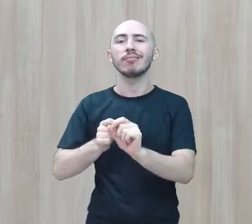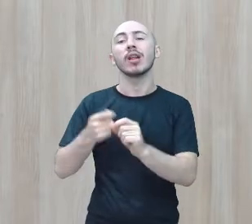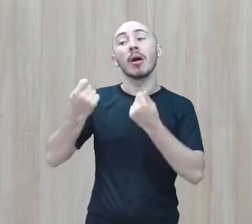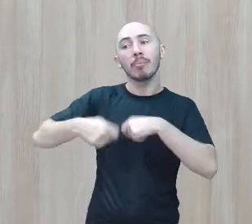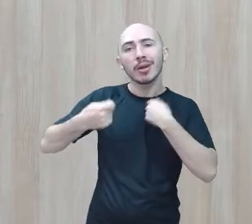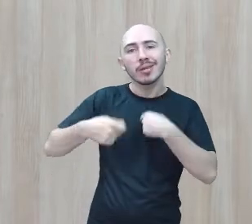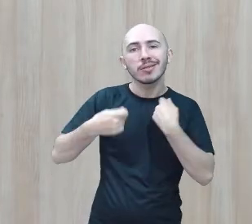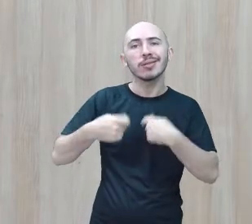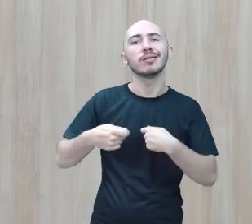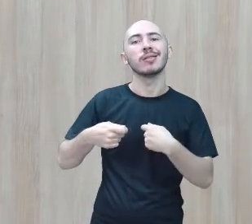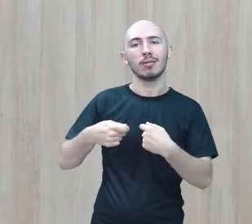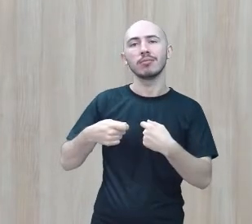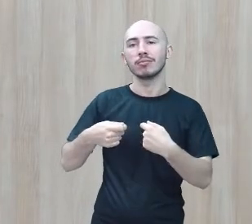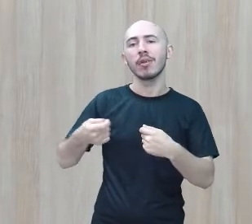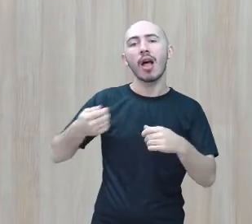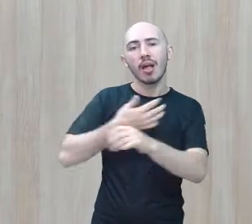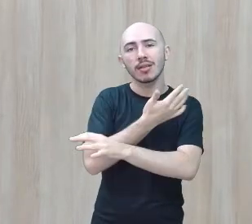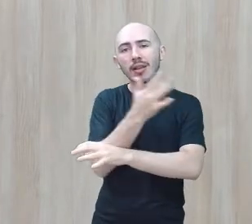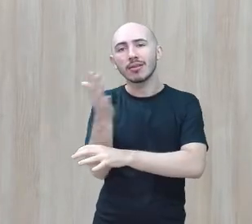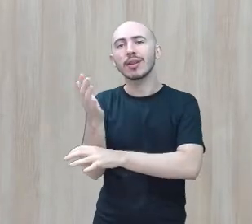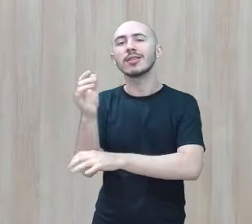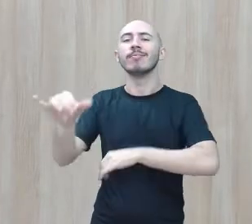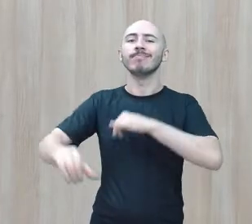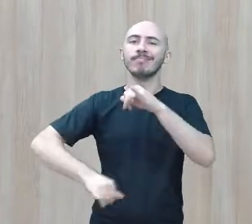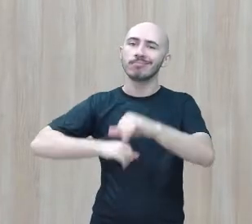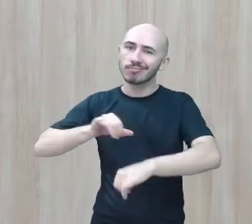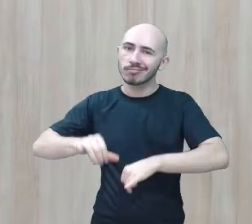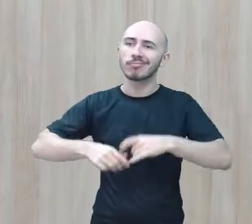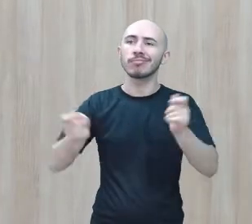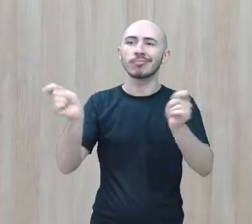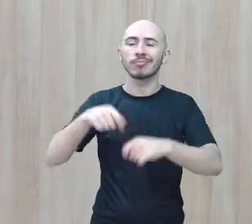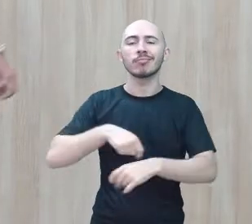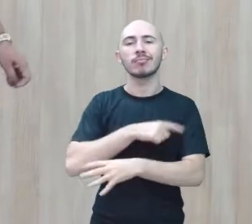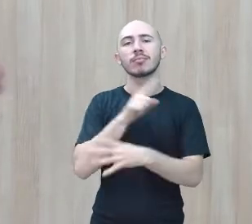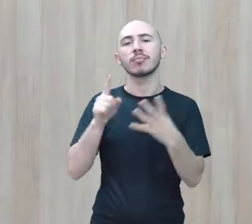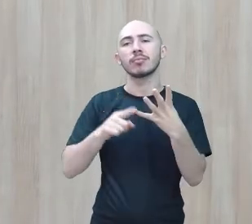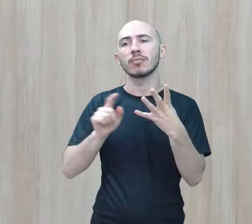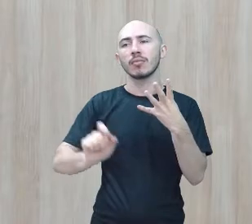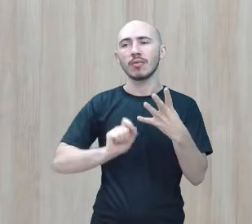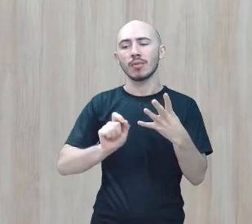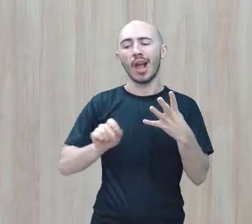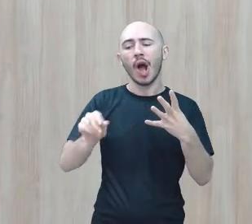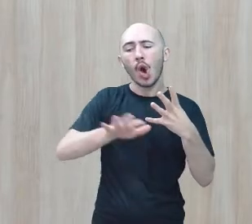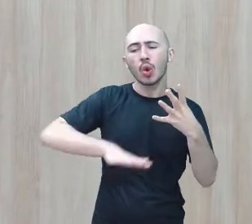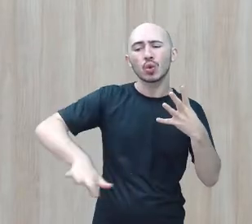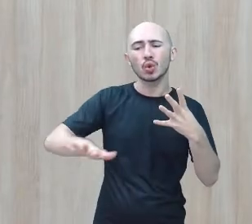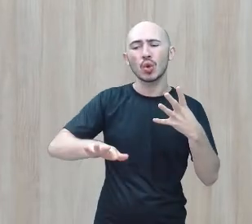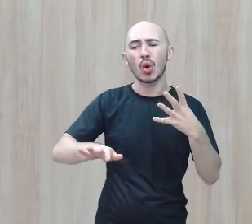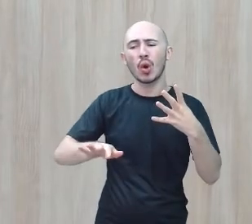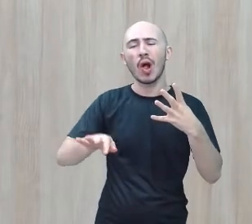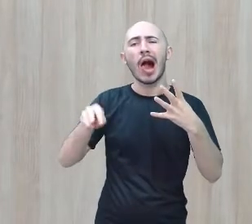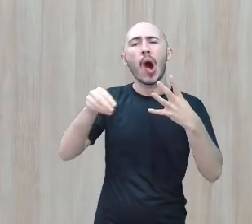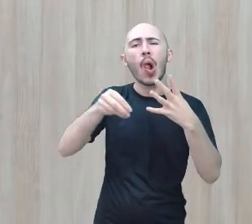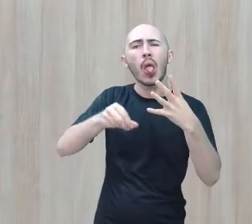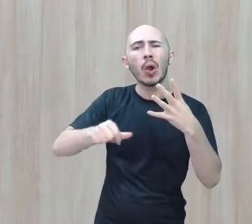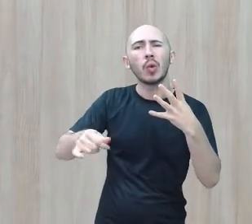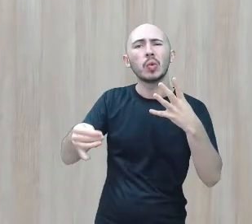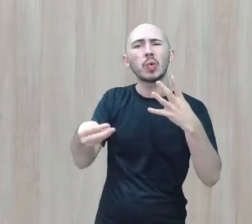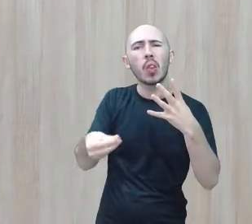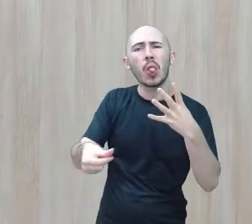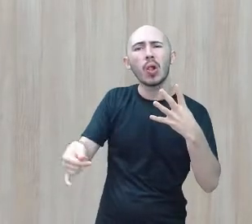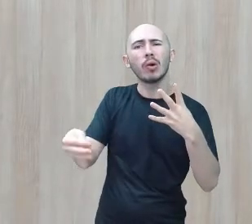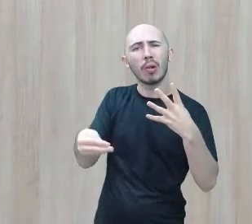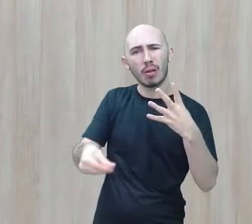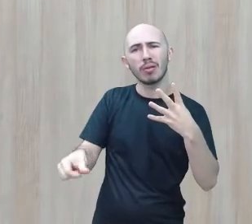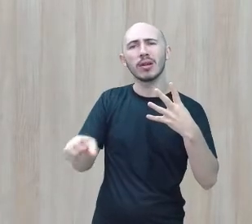para viver, vamos sofrer com isso. E, por fim, a erosão do solo, que nós já conversamos de solo em